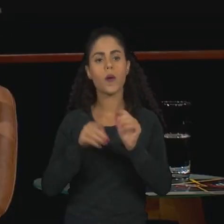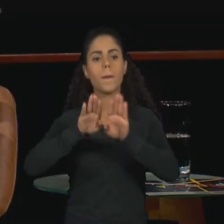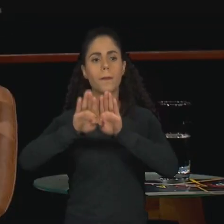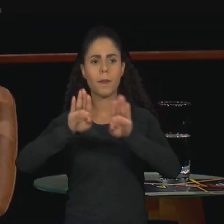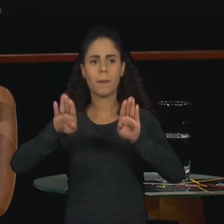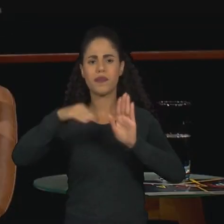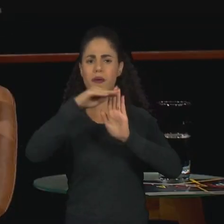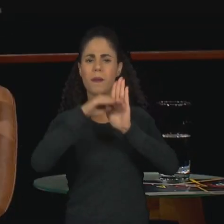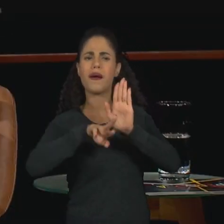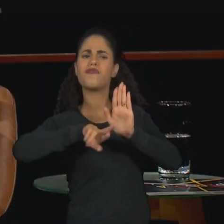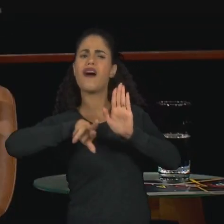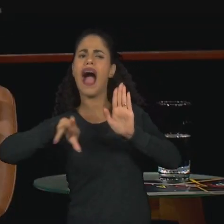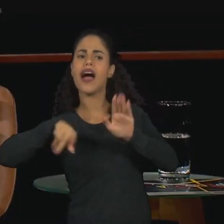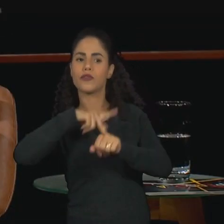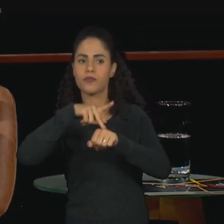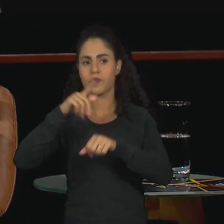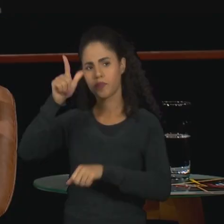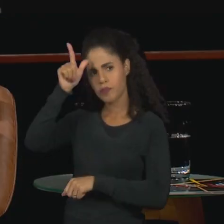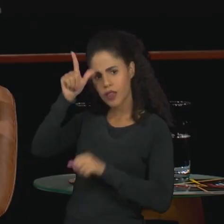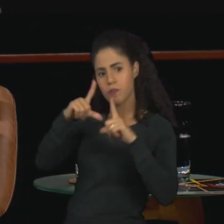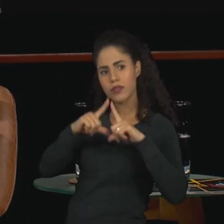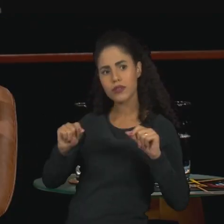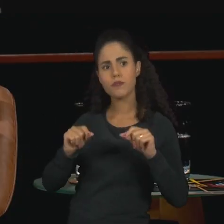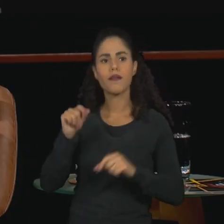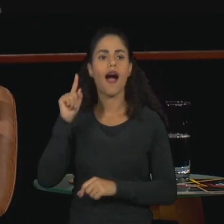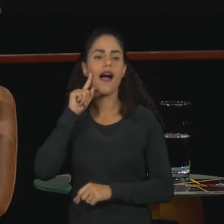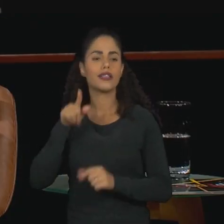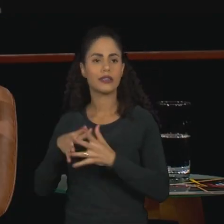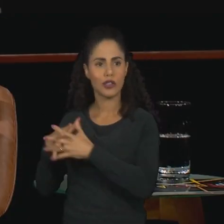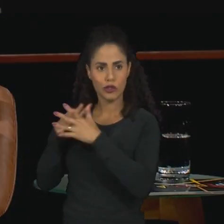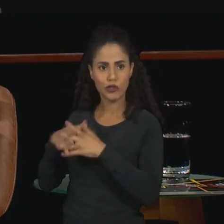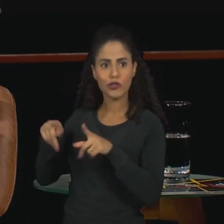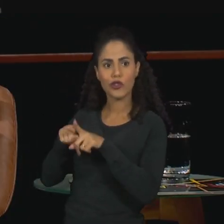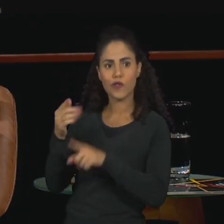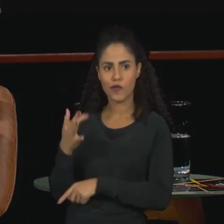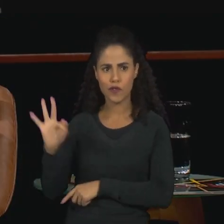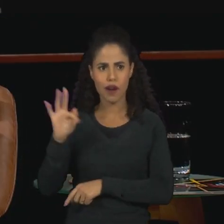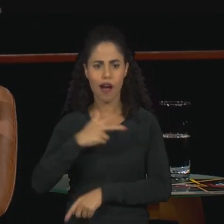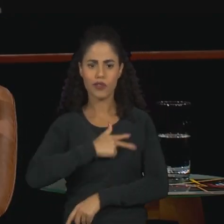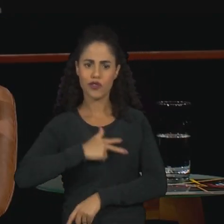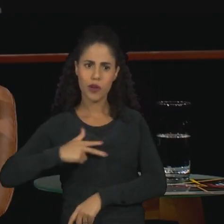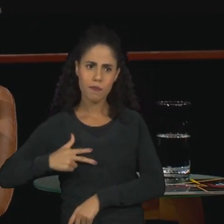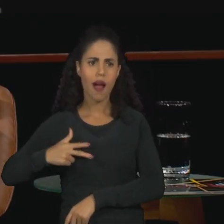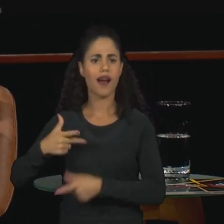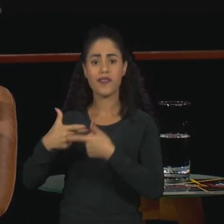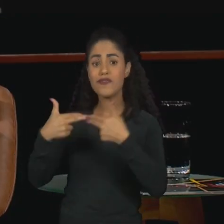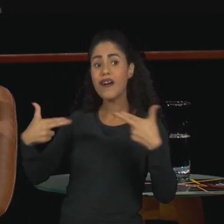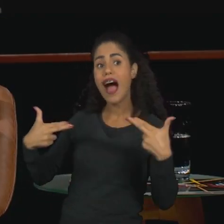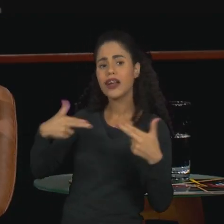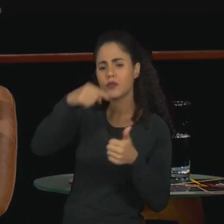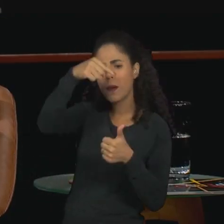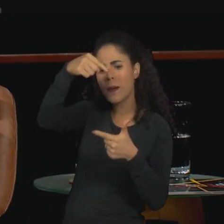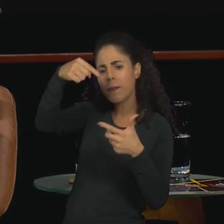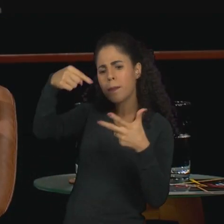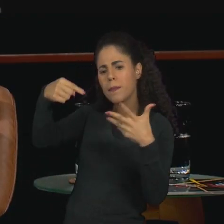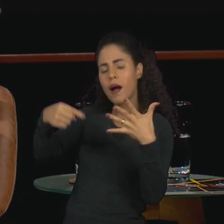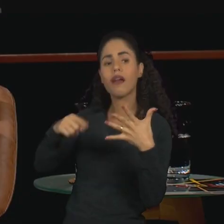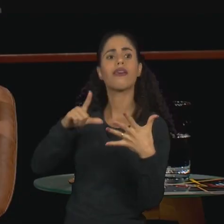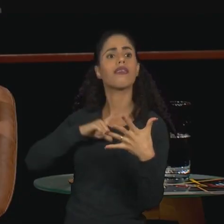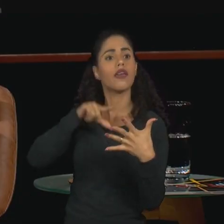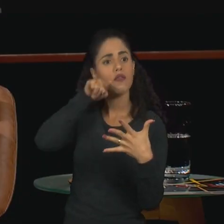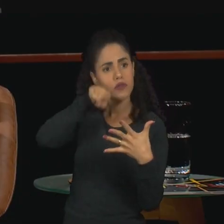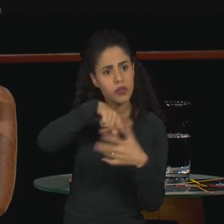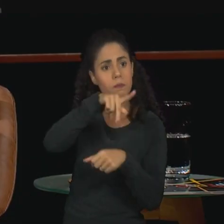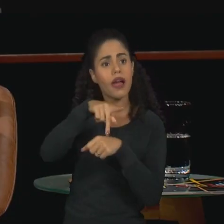aí tem uma relação de países aqui, Alemanha, Japão, Estados Unidos, Dinamarca, França, México, Argentina, são alguns, né? Entre tantos outros